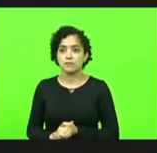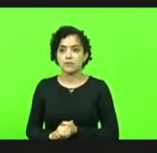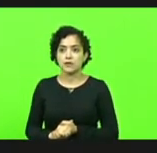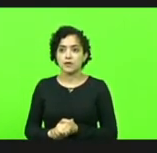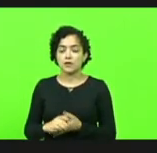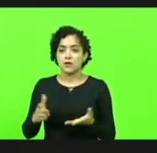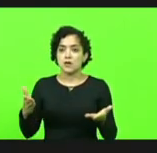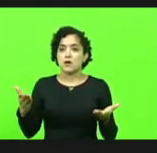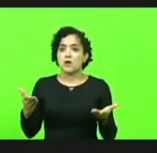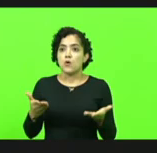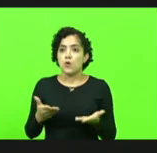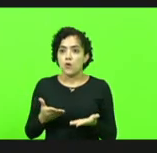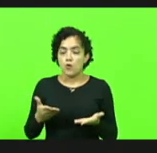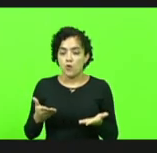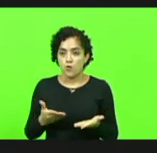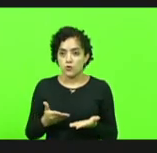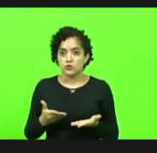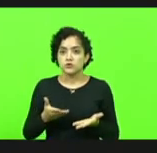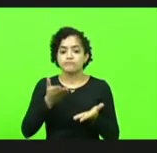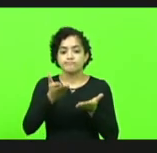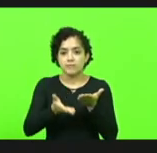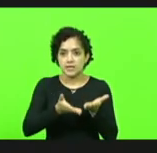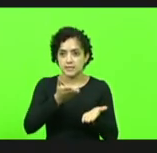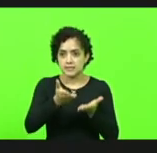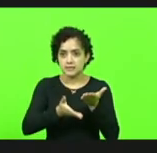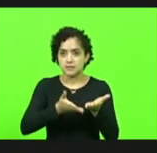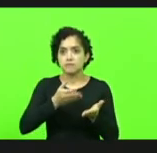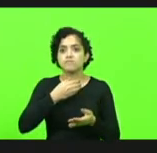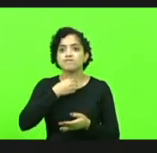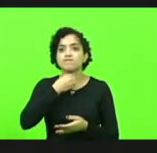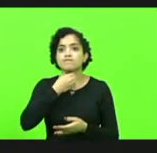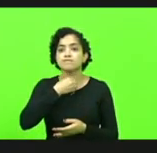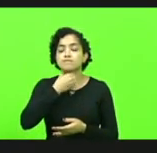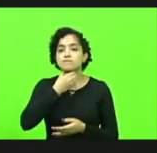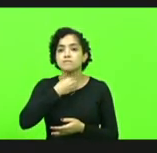Hoje, recebe atendimento de fonoaudiologia